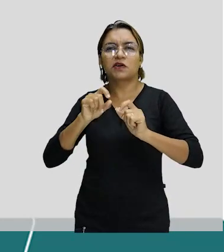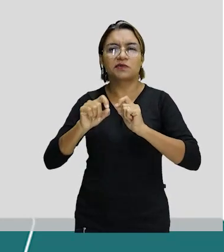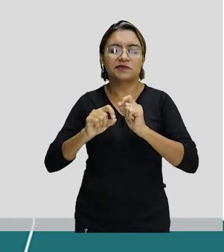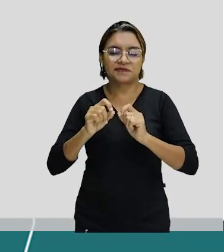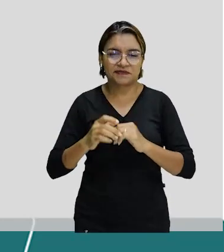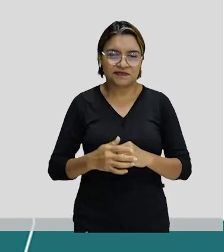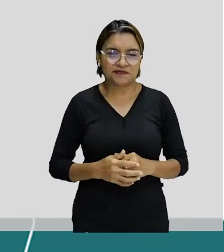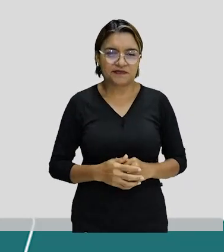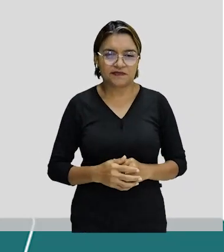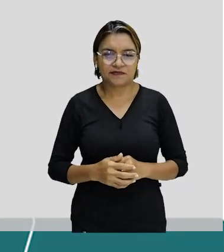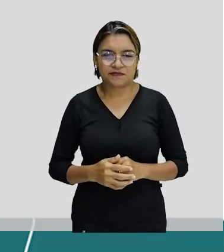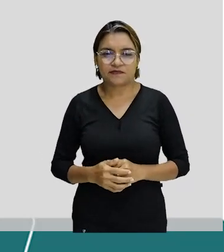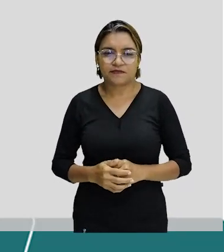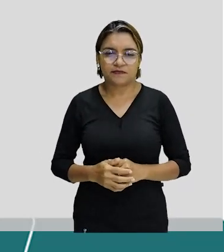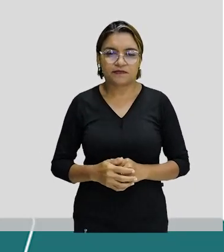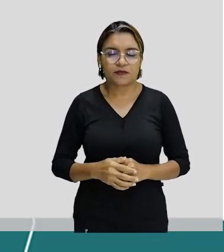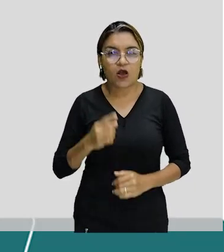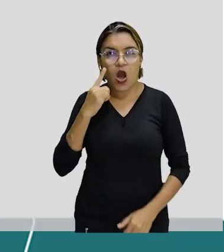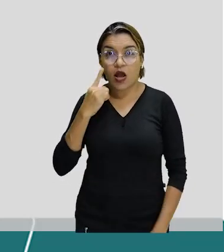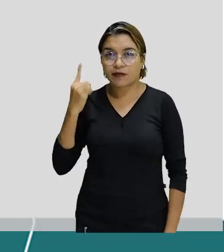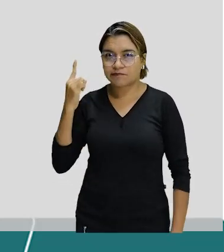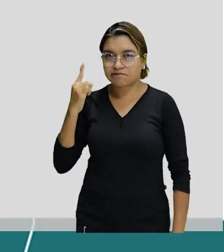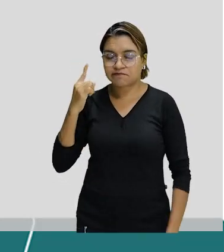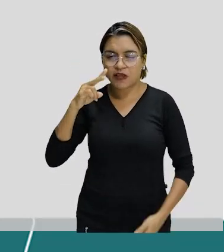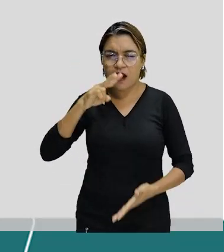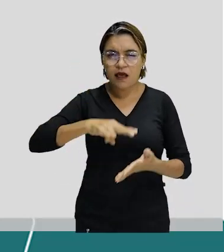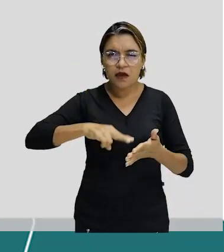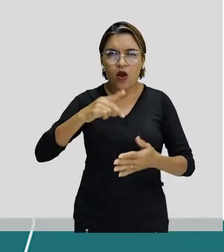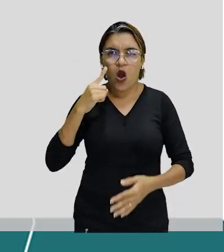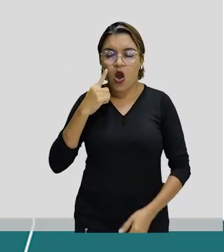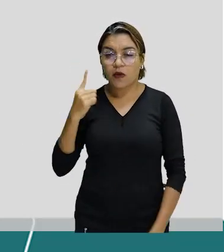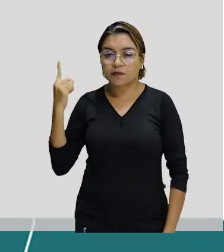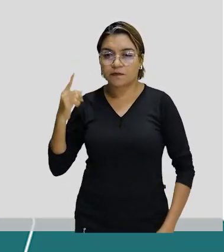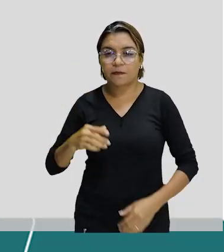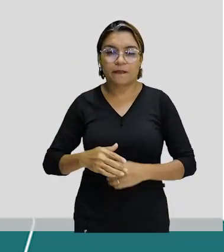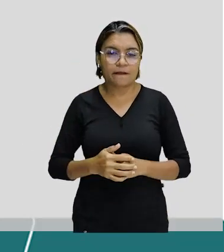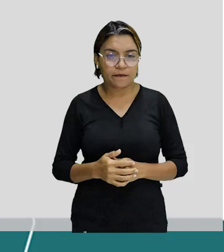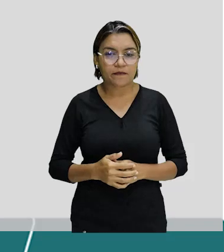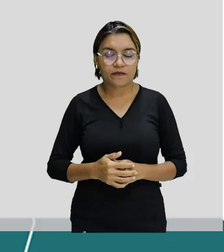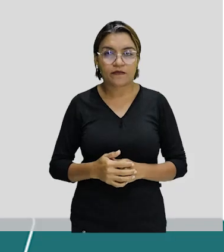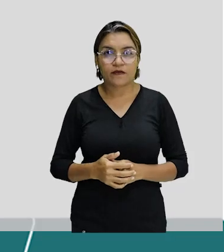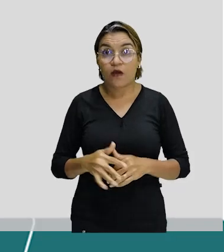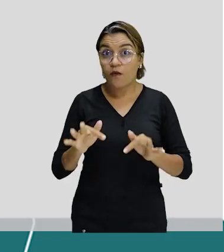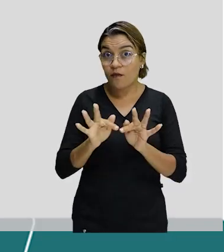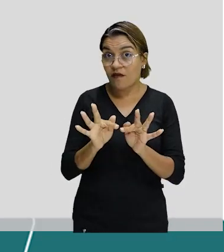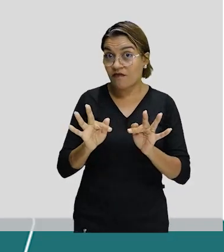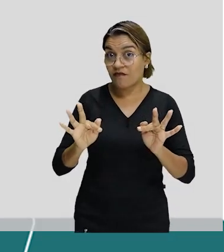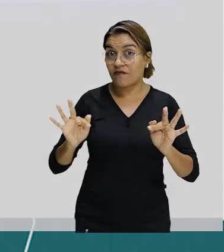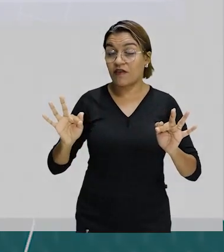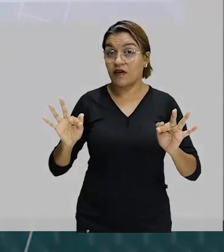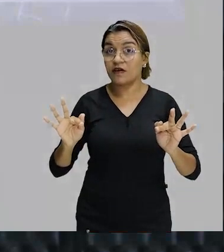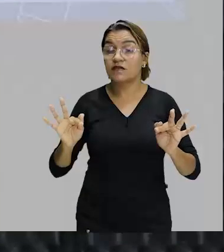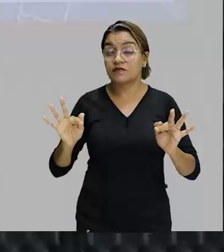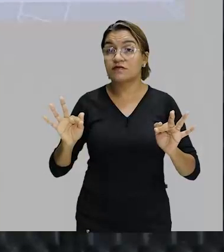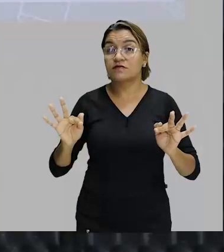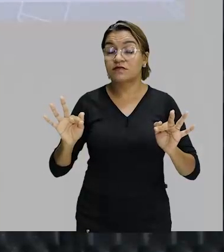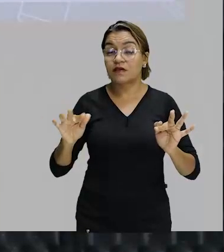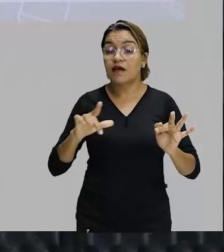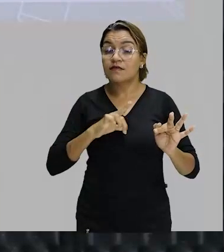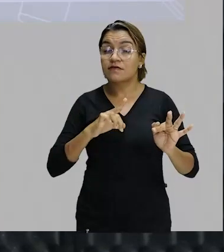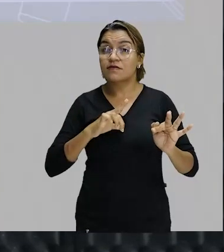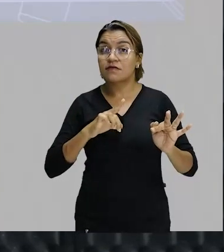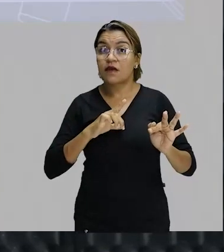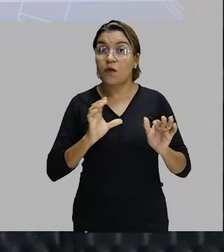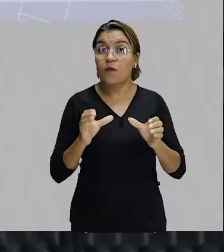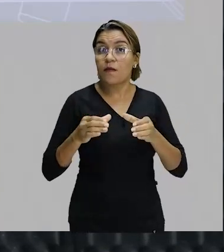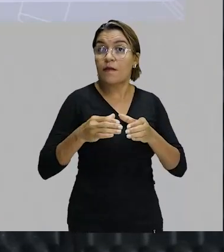vamos lá. An adverb is a part of speech, então é uma parte do discurso ou uma classe gramatical